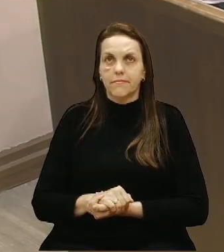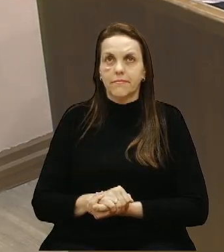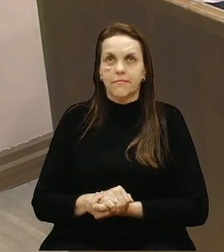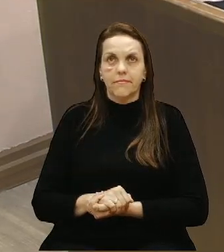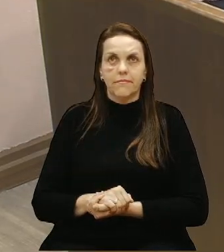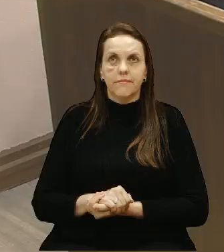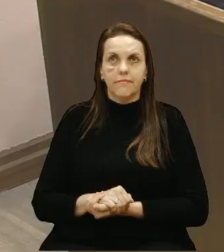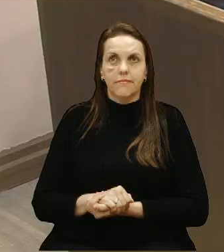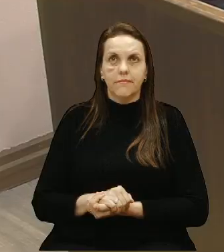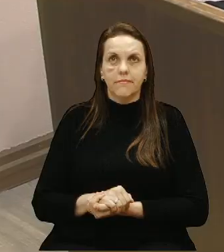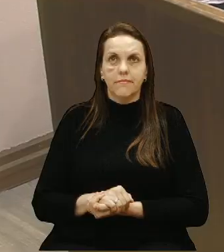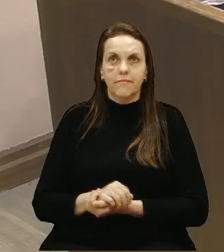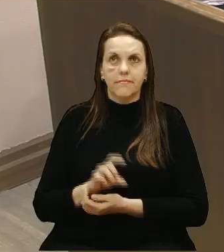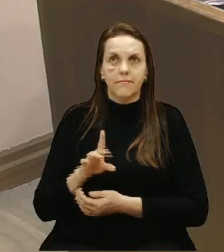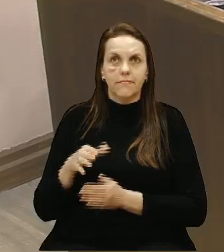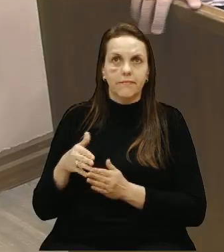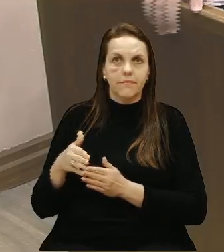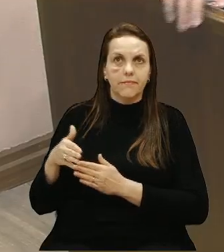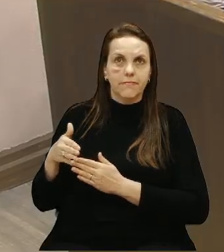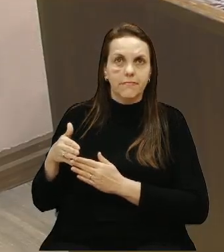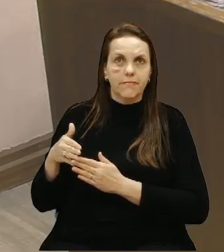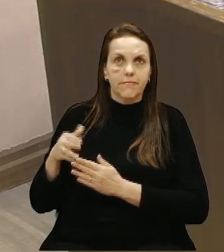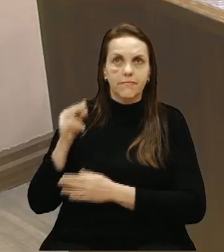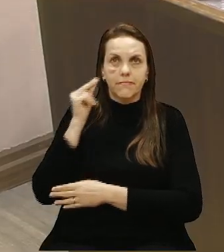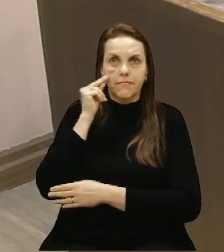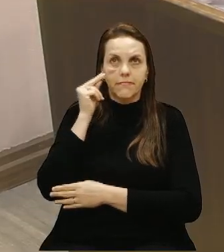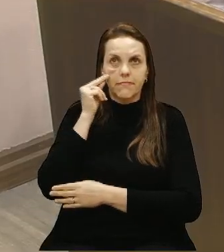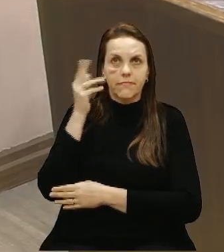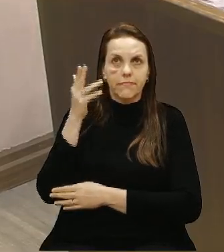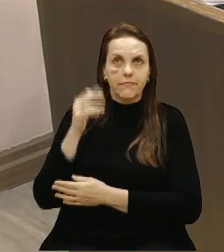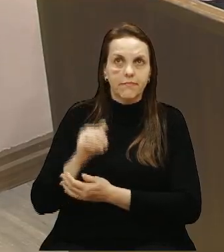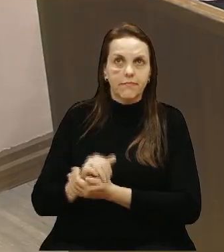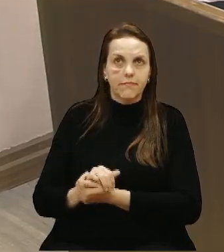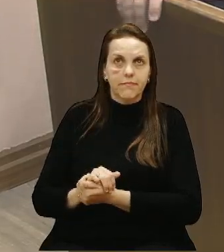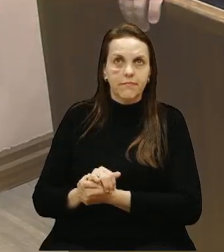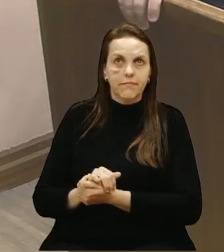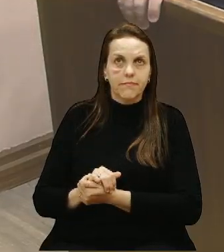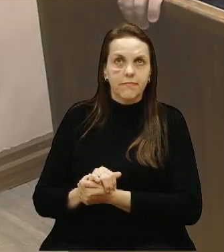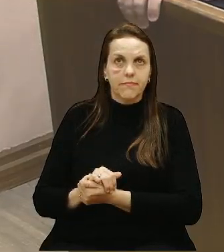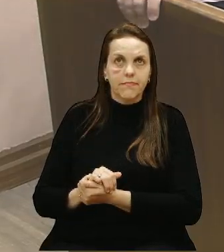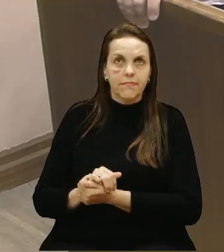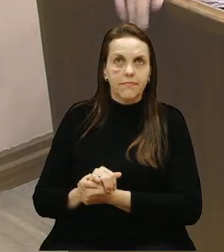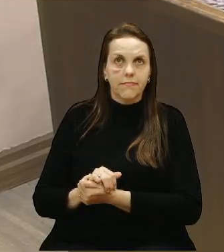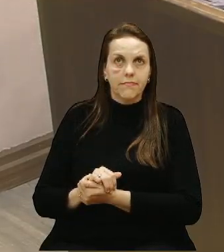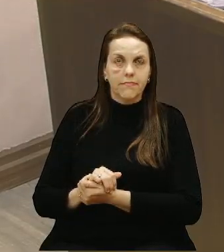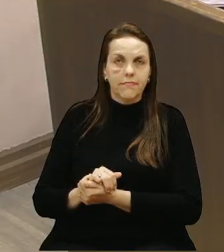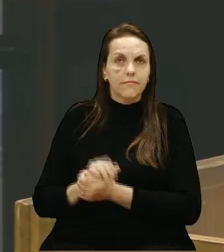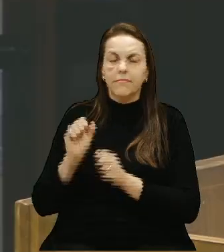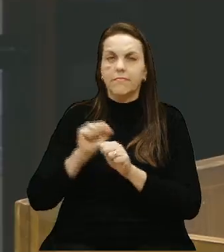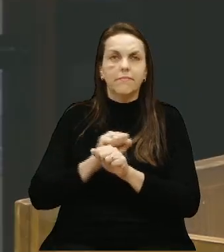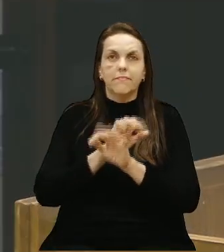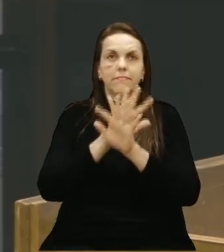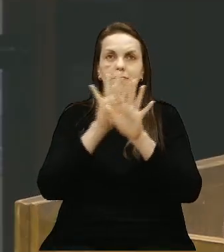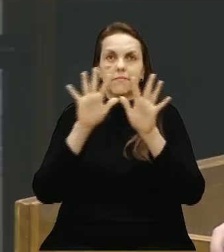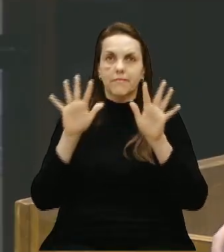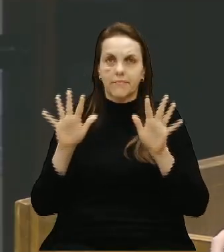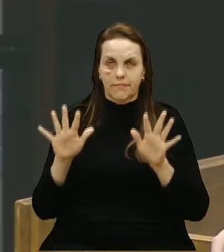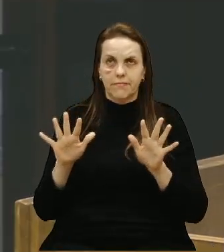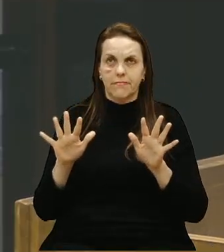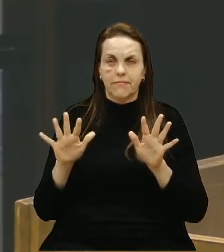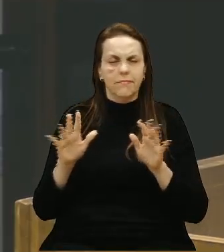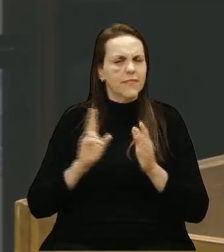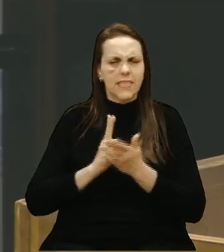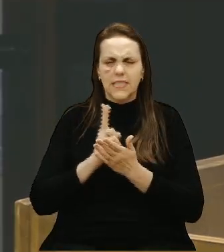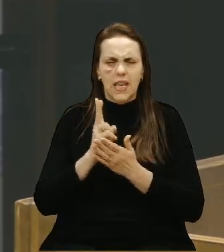Um pequeno à parte, vereador Libardi. Uma parte, vereador Cláudio. Opa. Sendo transparente, como eu sempre